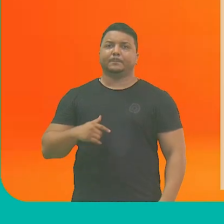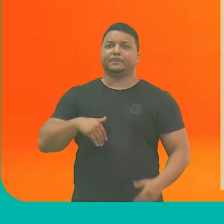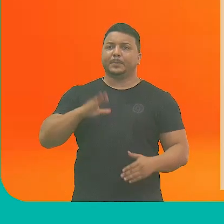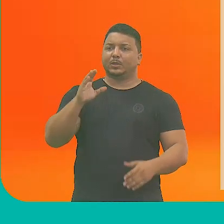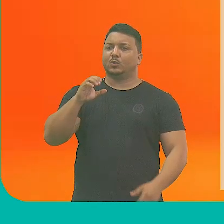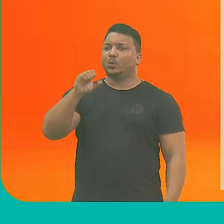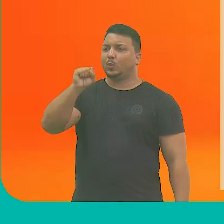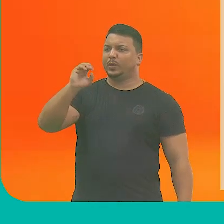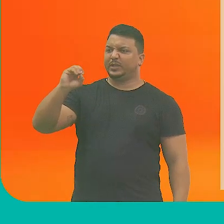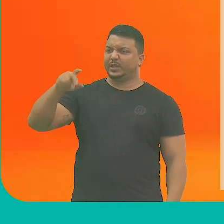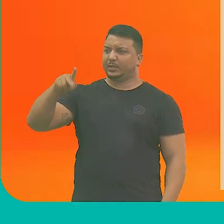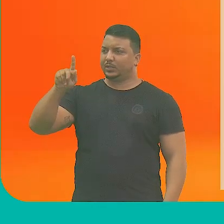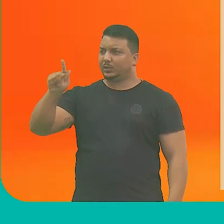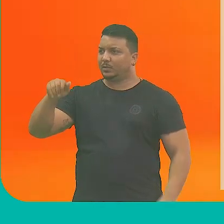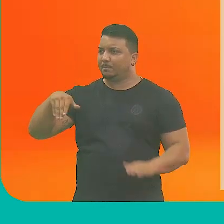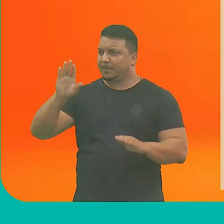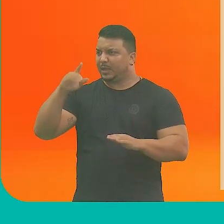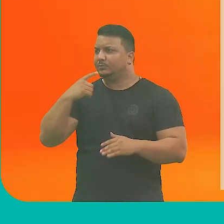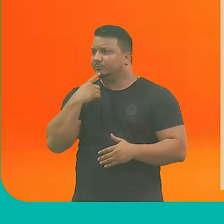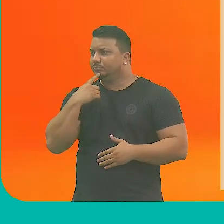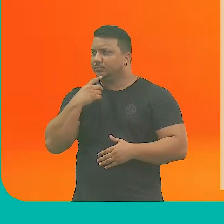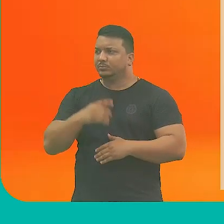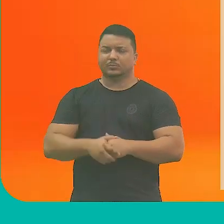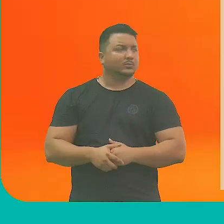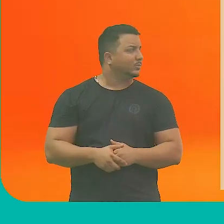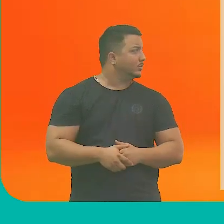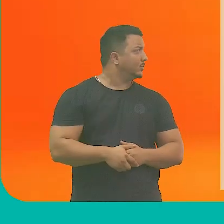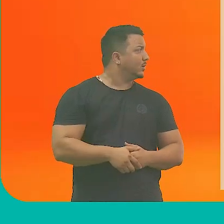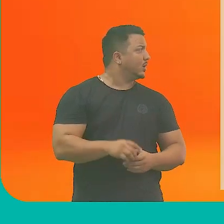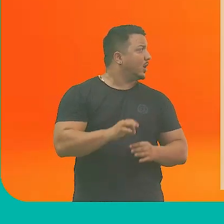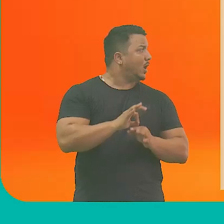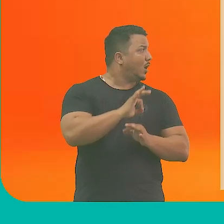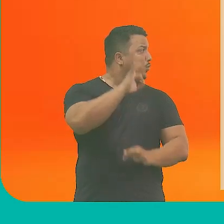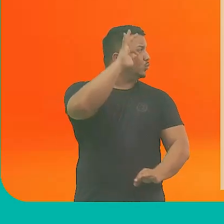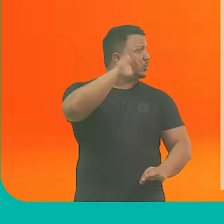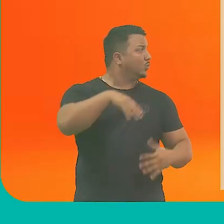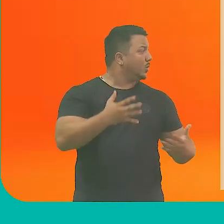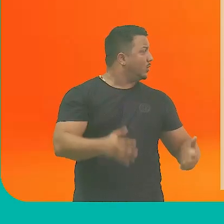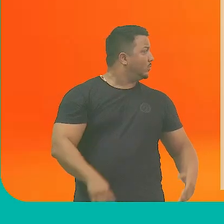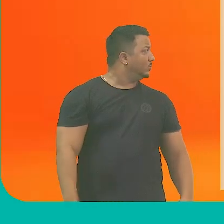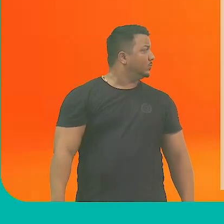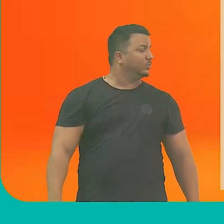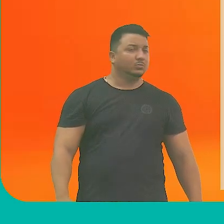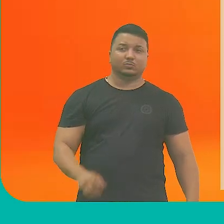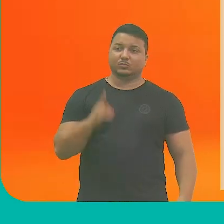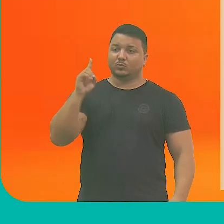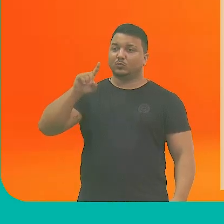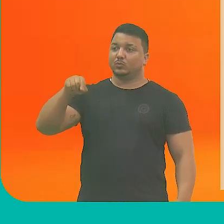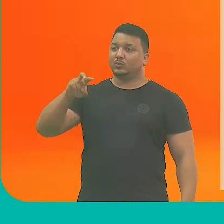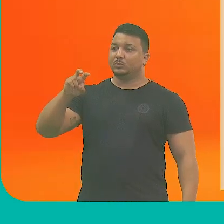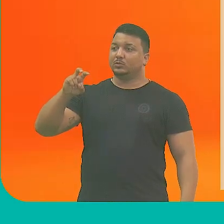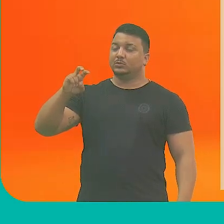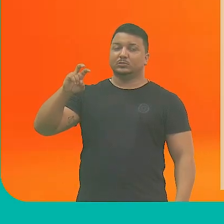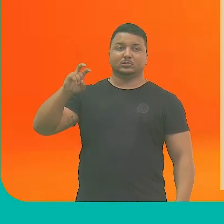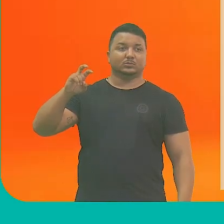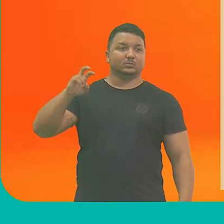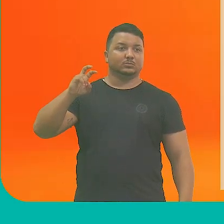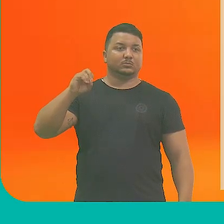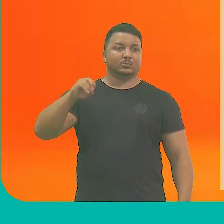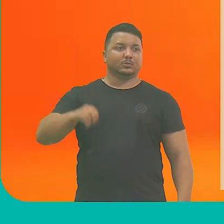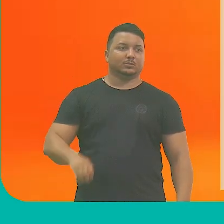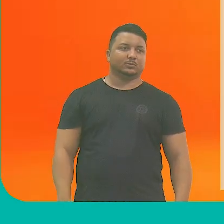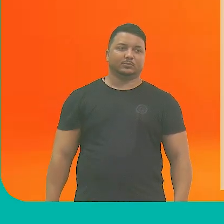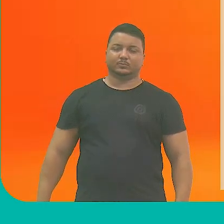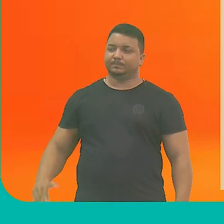de 80 quilos, não é? E qual era a altura desse cara aqui? 1,5 m.